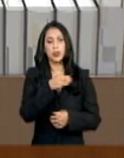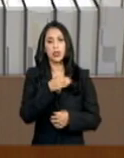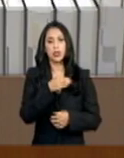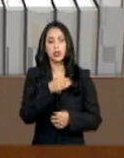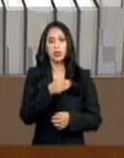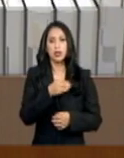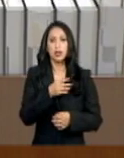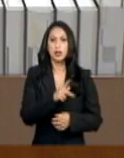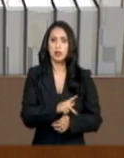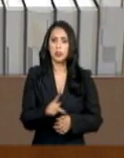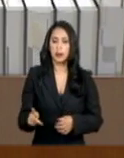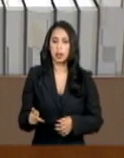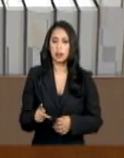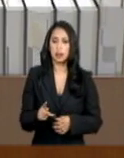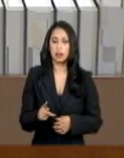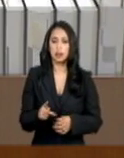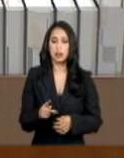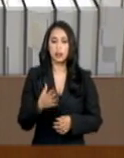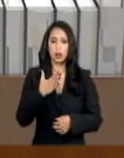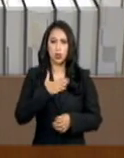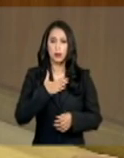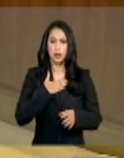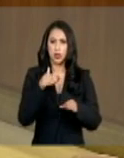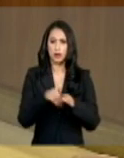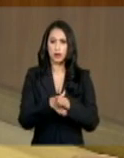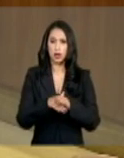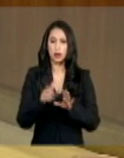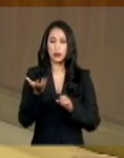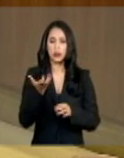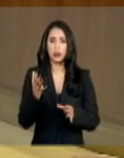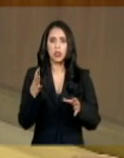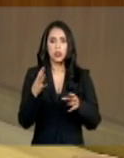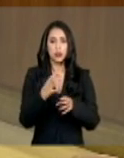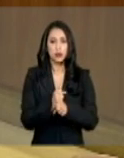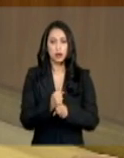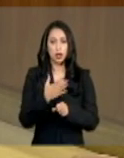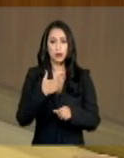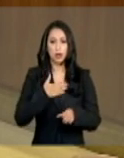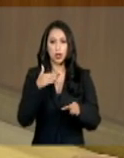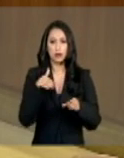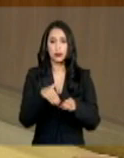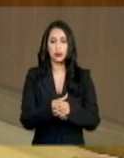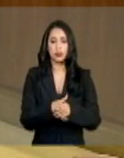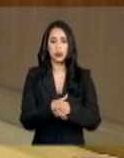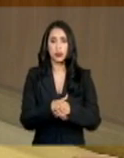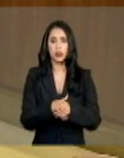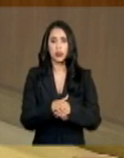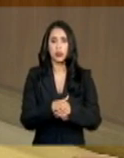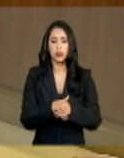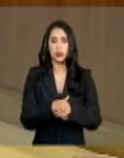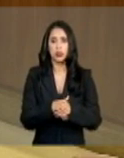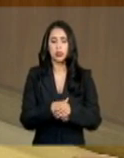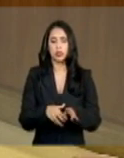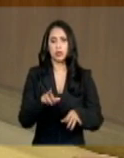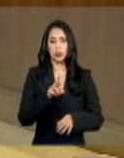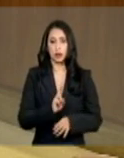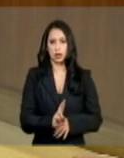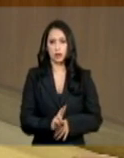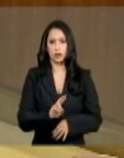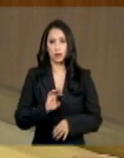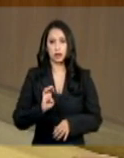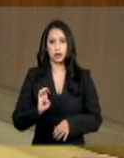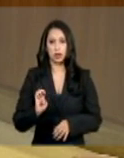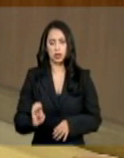apenas no tocante o meu voto eu vou juntar o voto que o proferir no recurso extraordinário